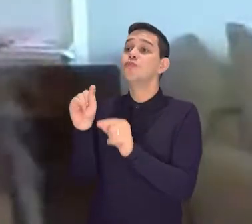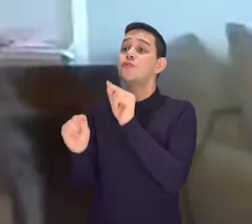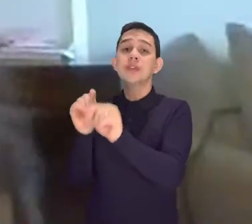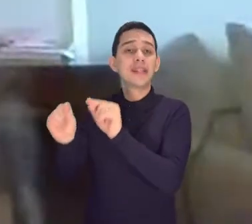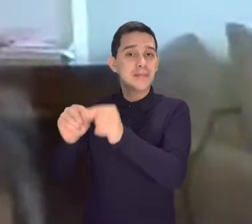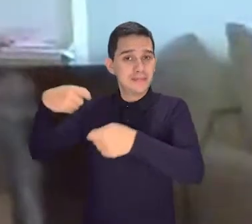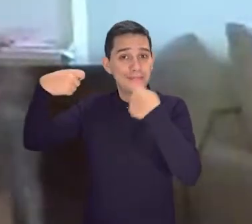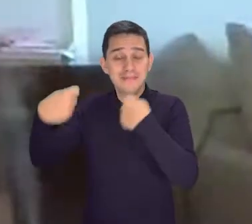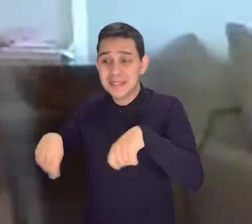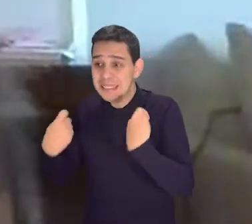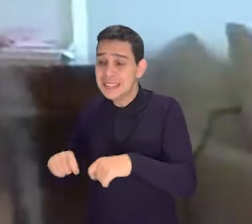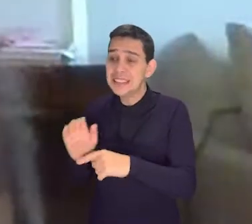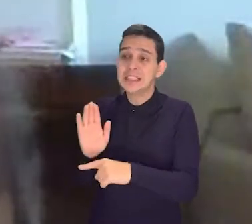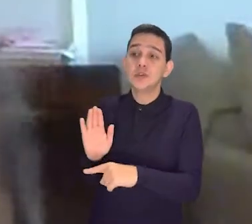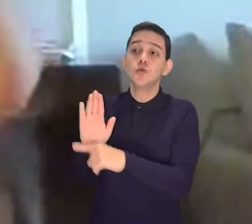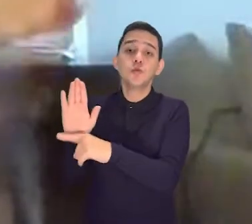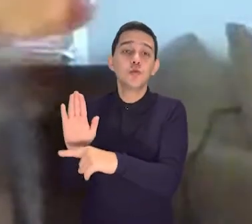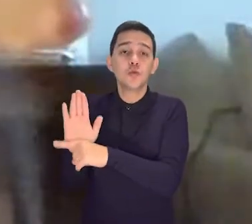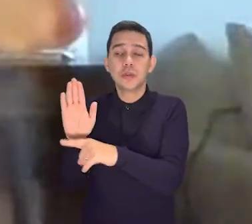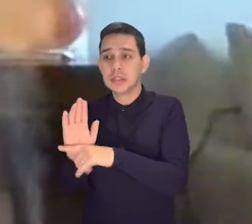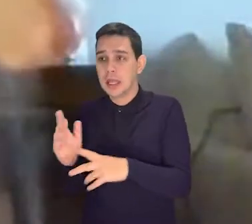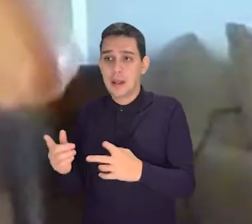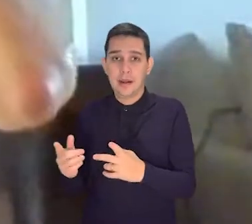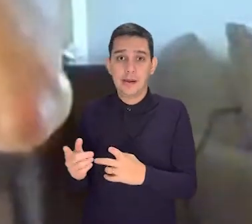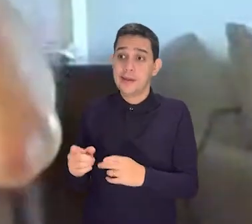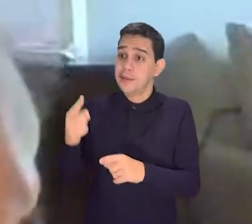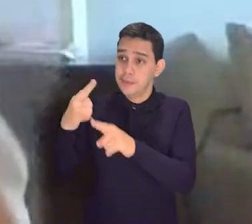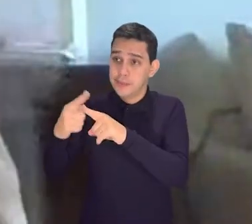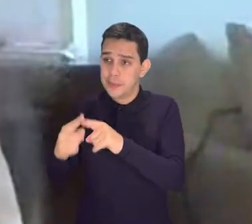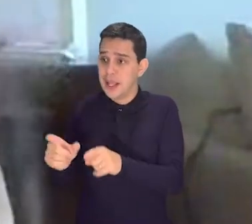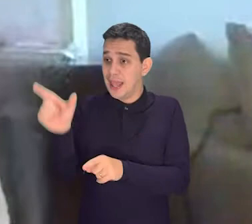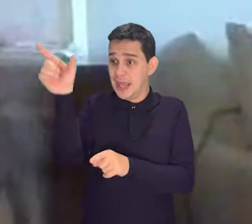daquele equipamento, que pode ter uma